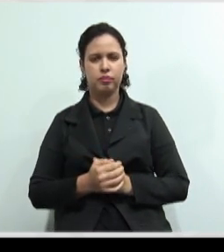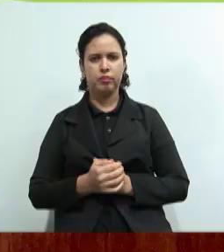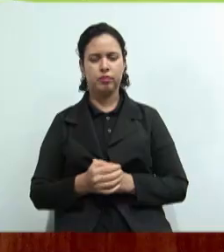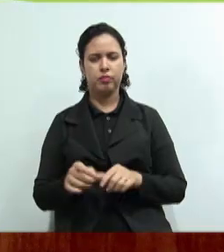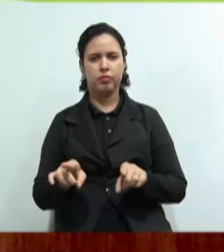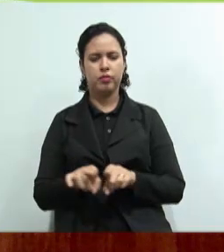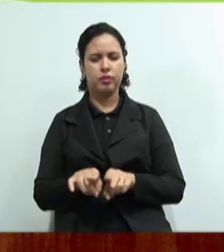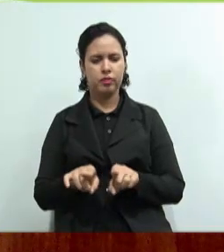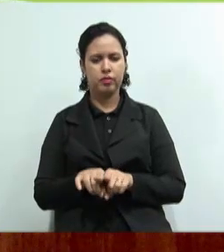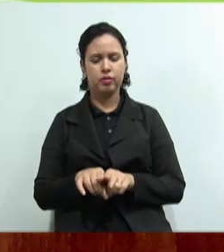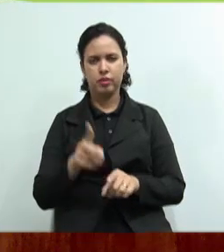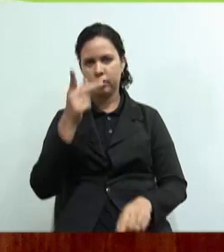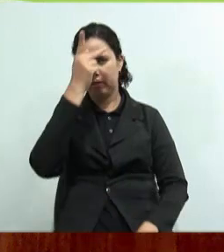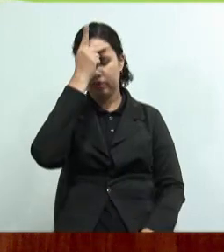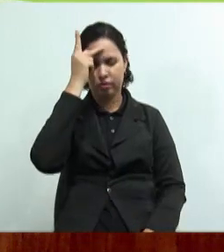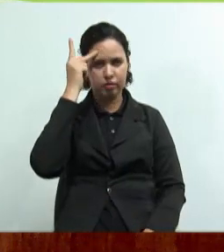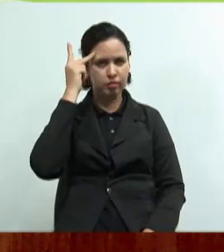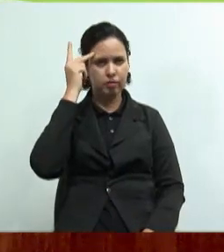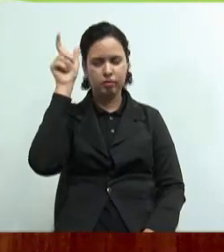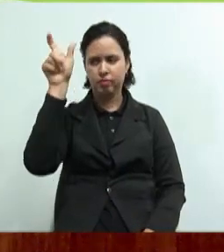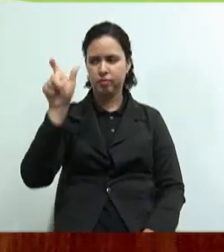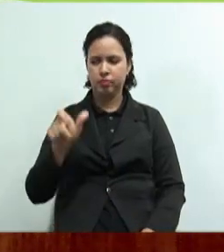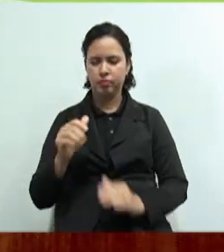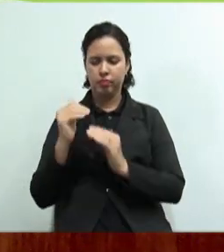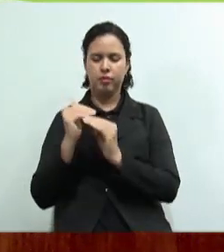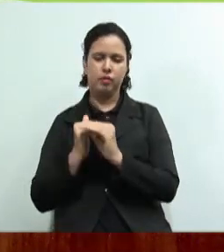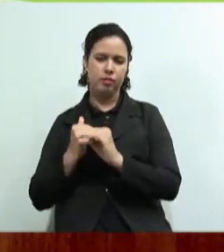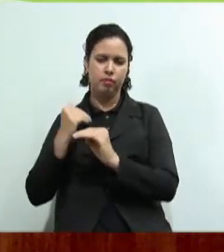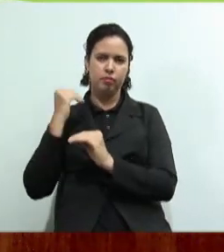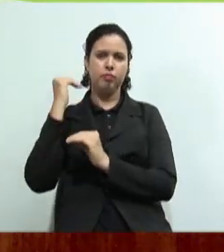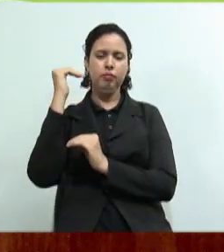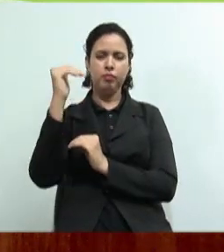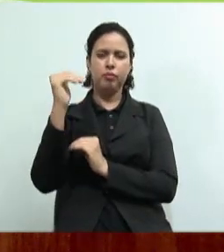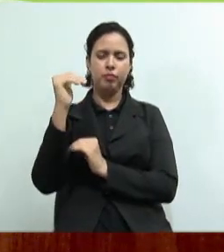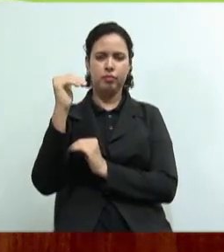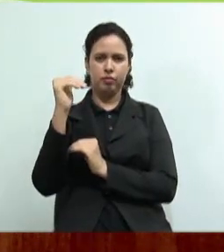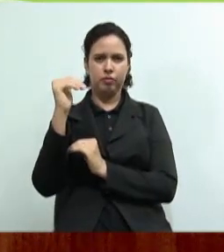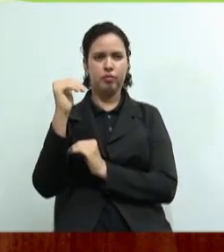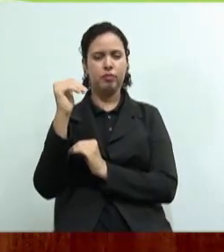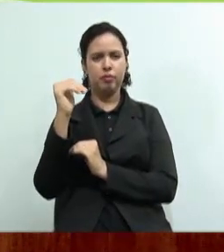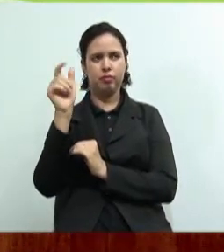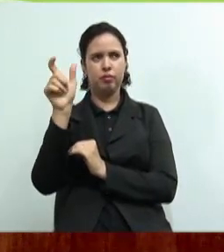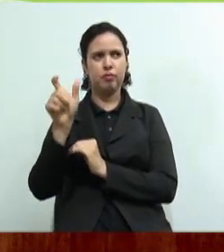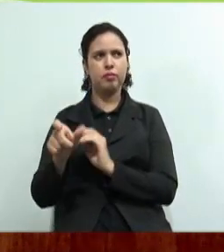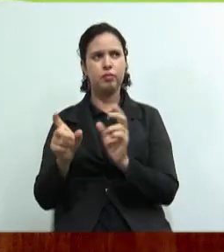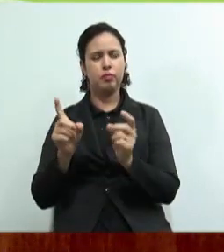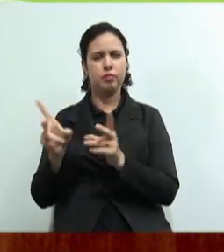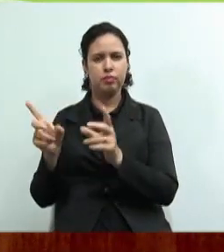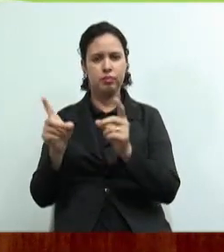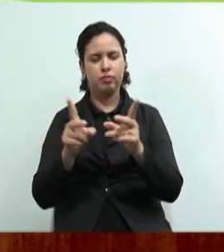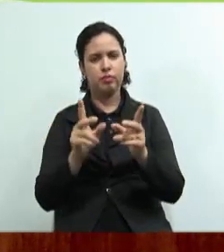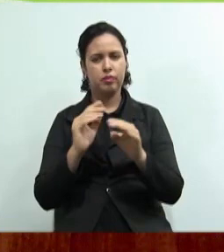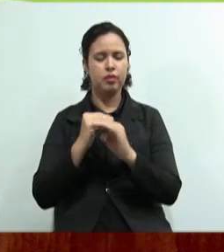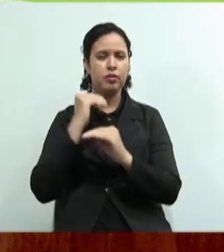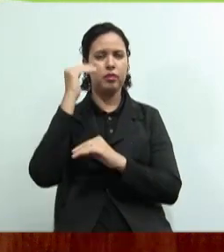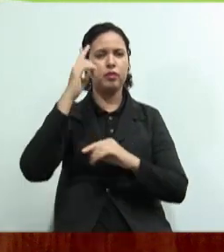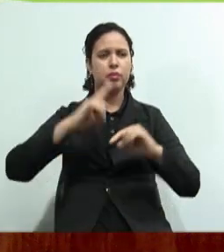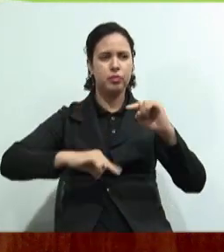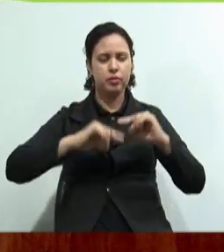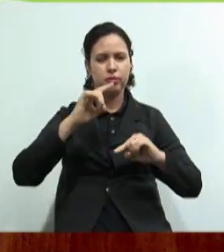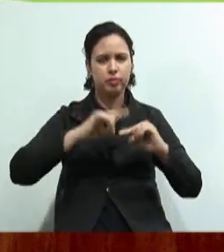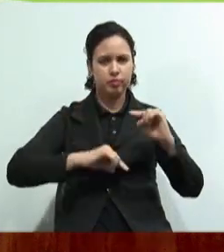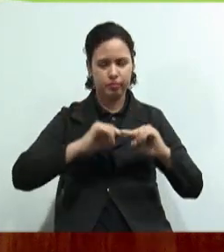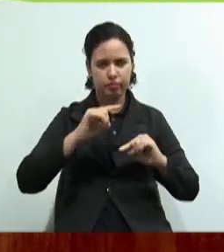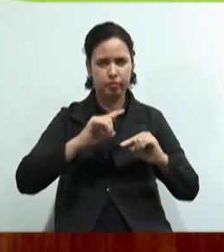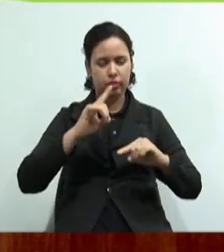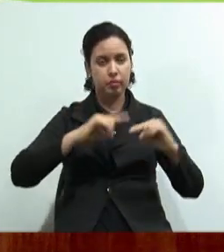que as pessoas estão acima do comerciante, as pessoas estão acima do produto, não é, pessoal? Um produto, ele não pode ser maior